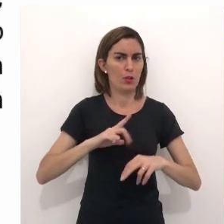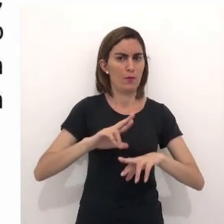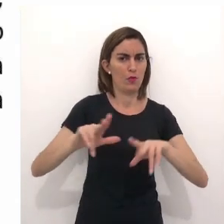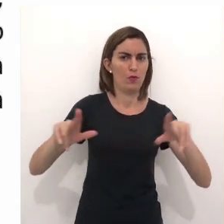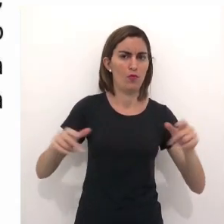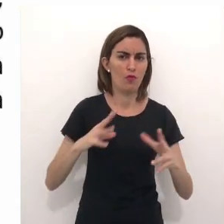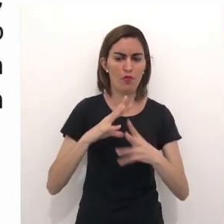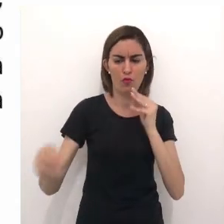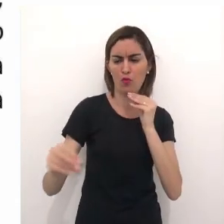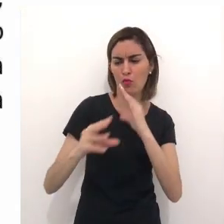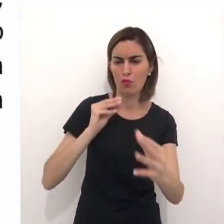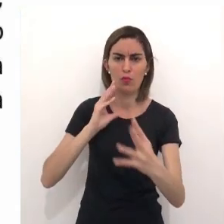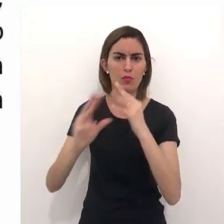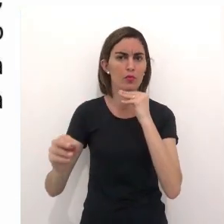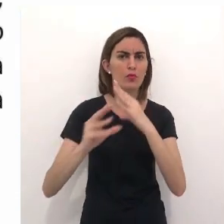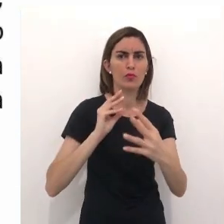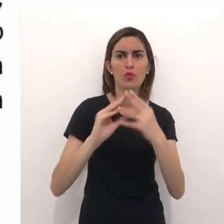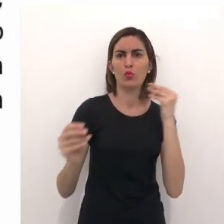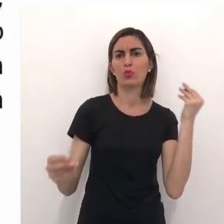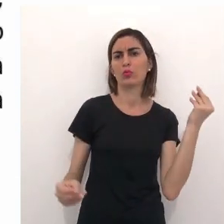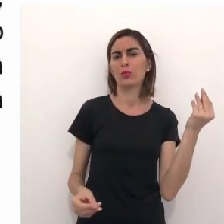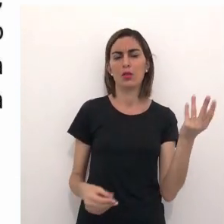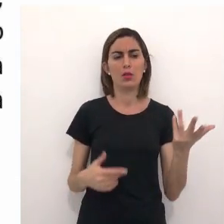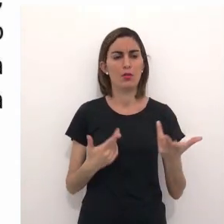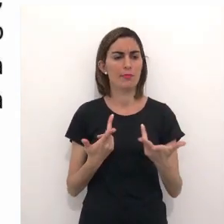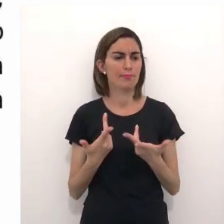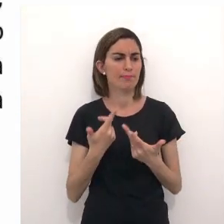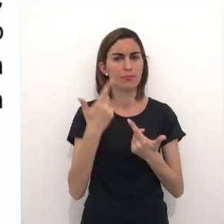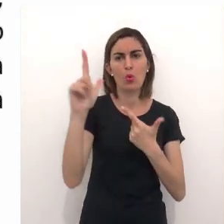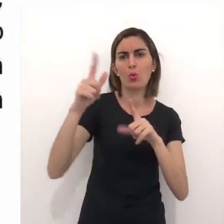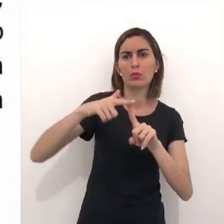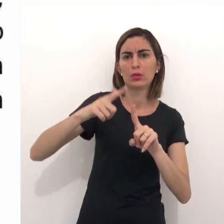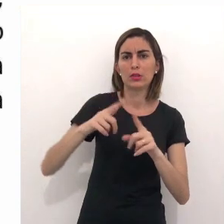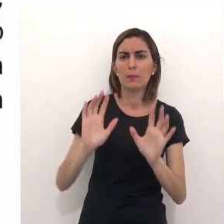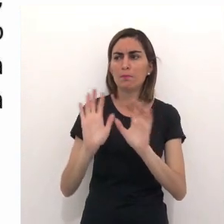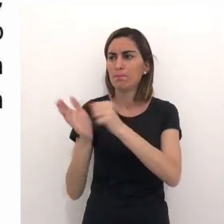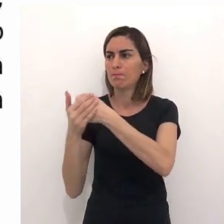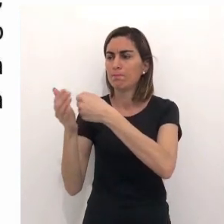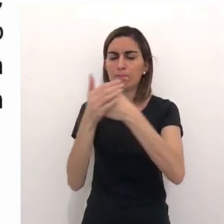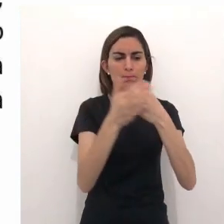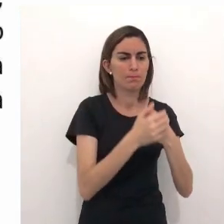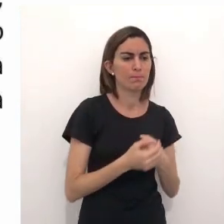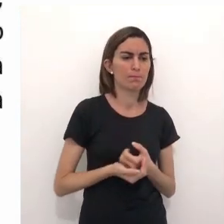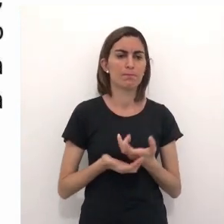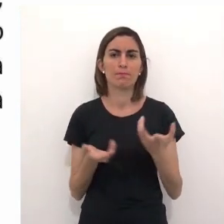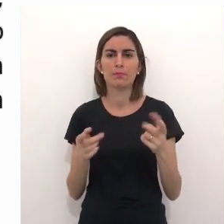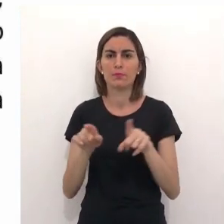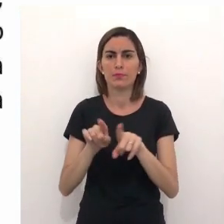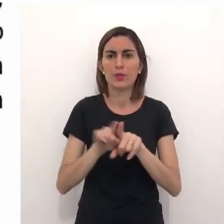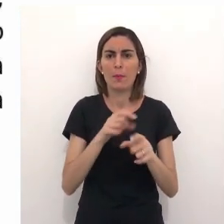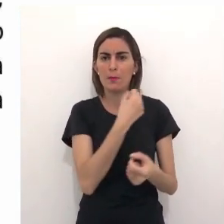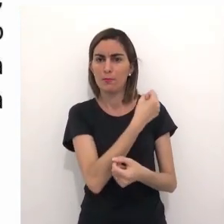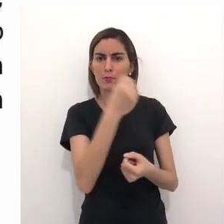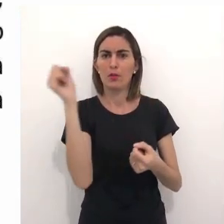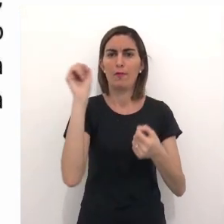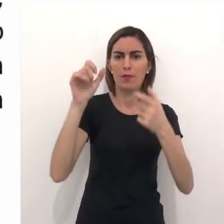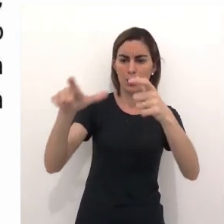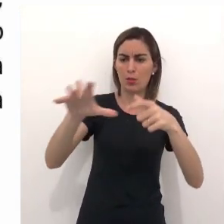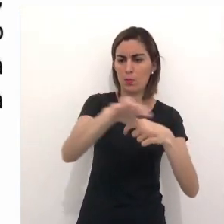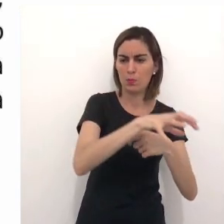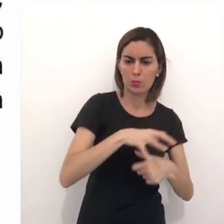aldeamentos missionários e de outros tipos de cativeiro, pela defesa das aldeias contra